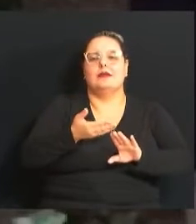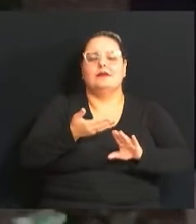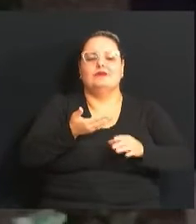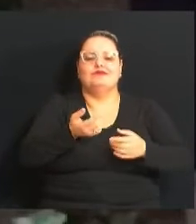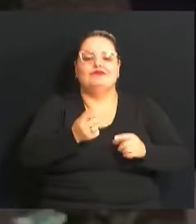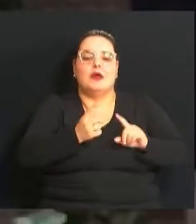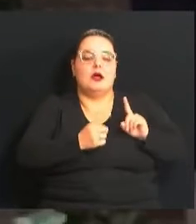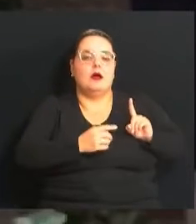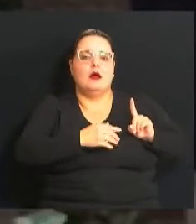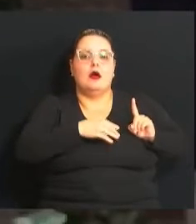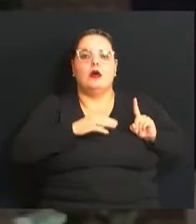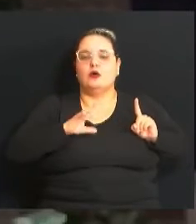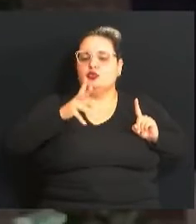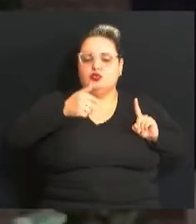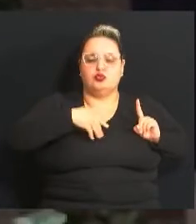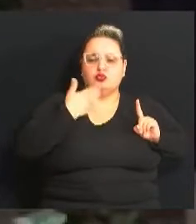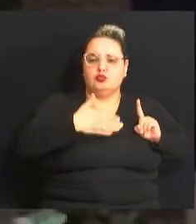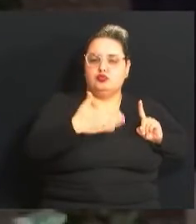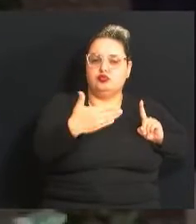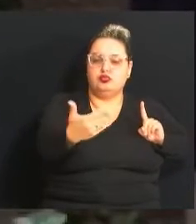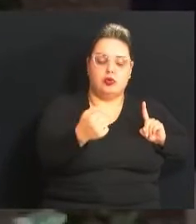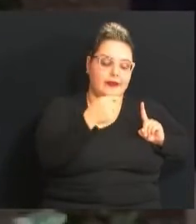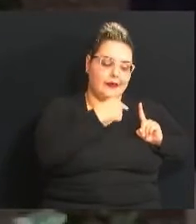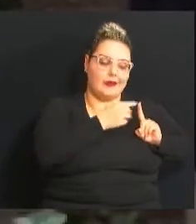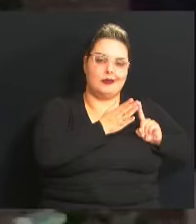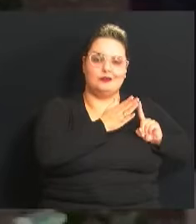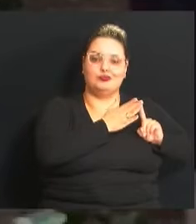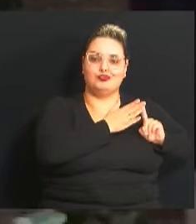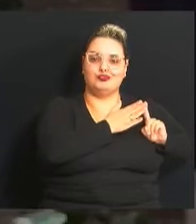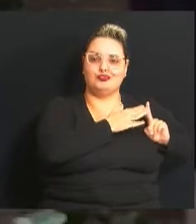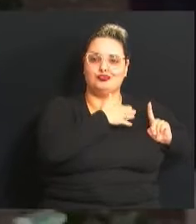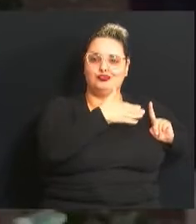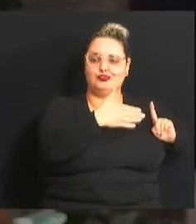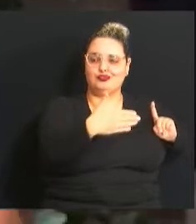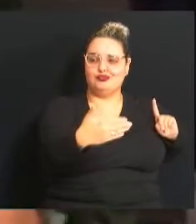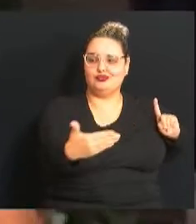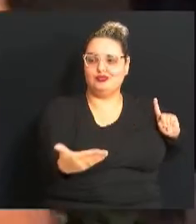sua relevância. Os profissionais que não